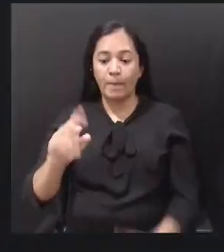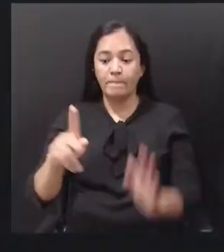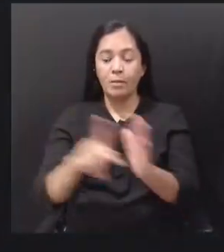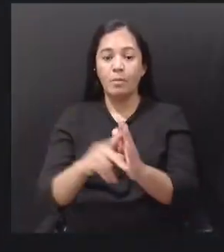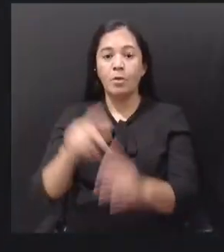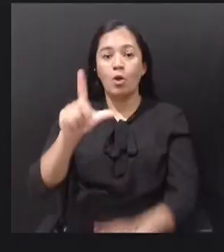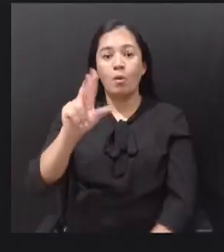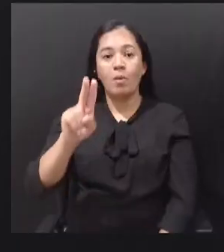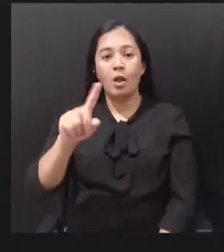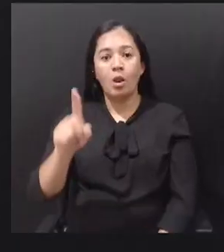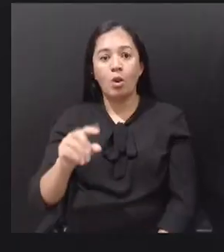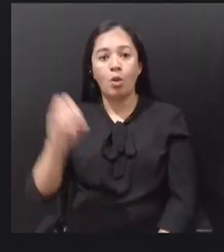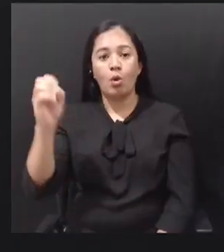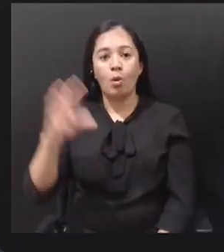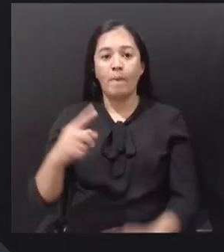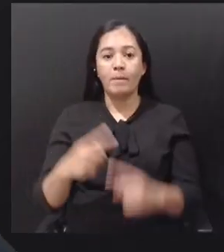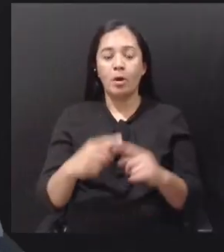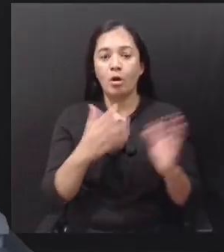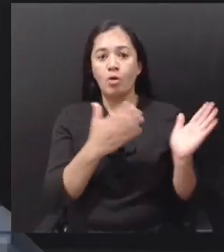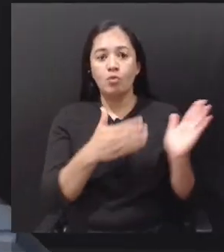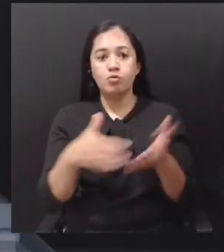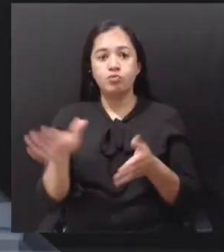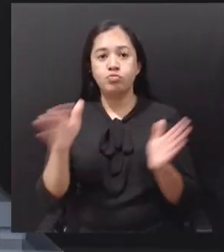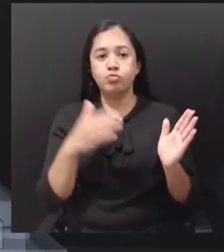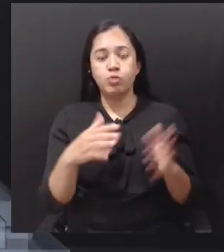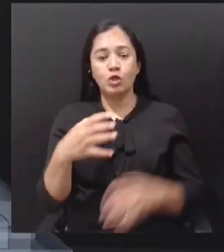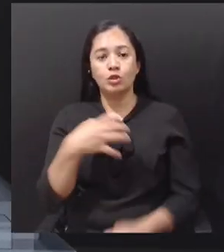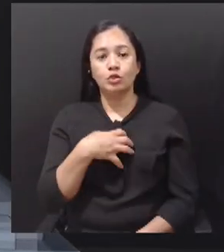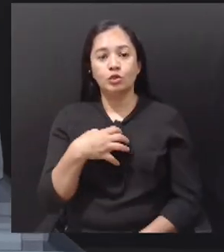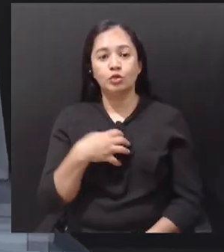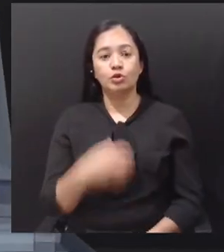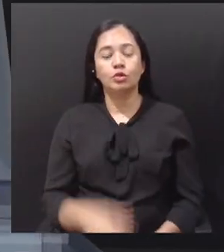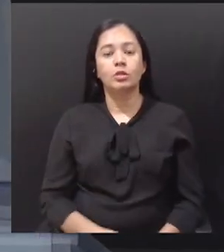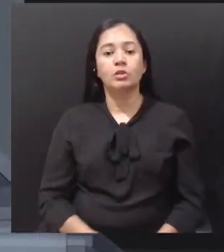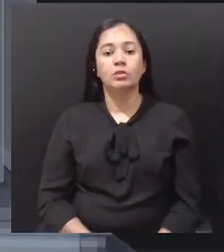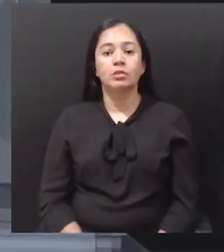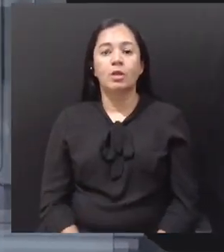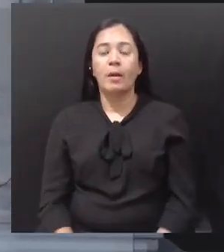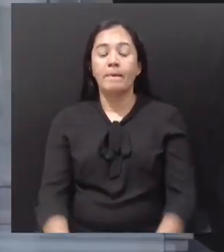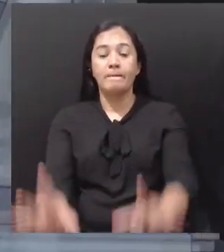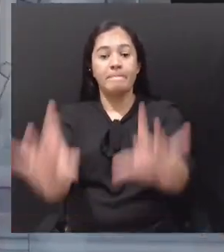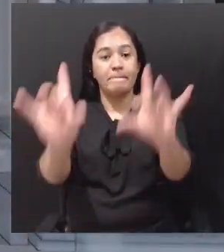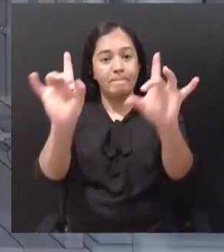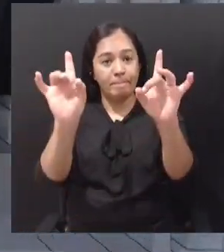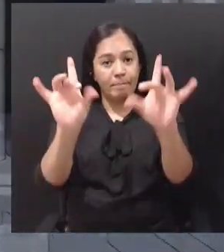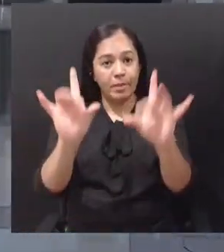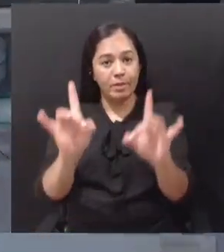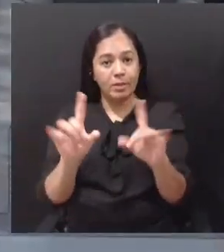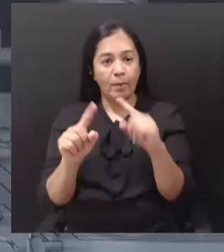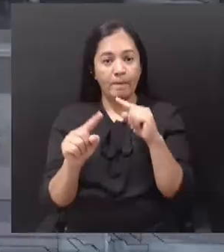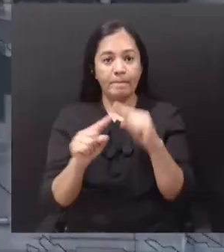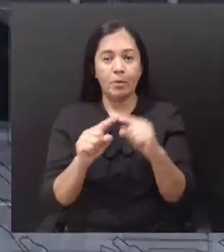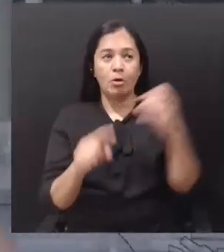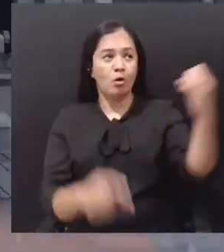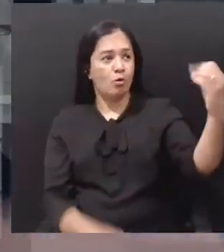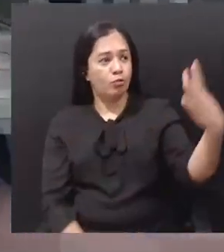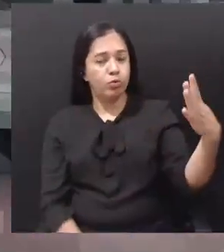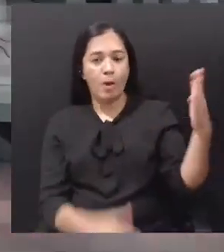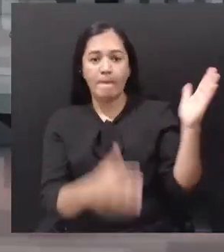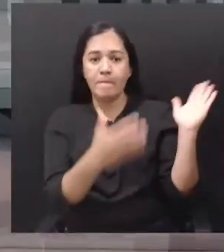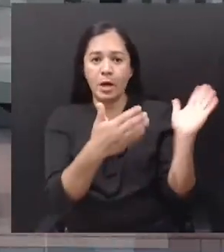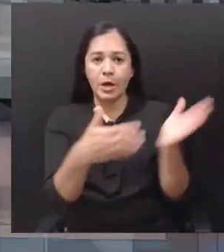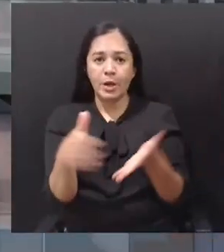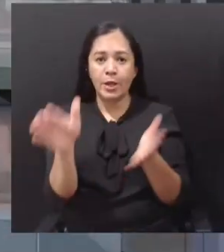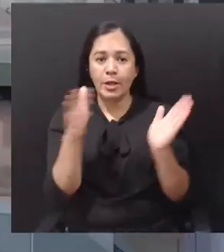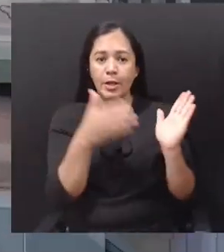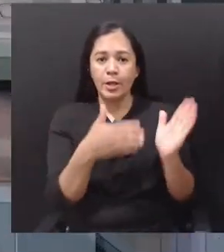é produzida de uma maneira especial. Quando a luz ela é produzida por um